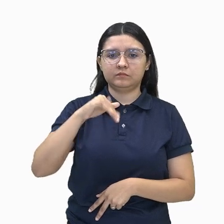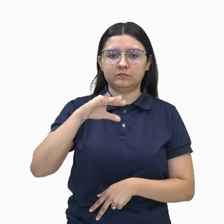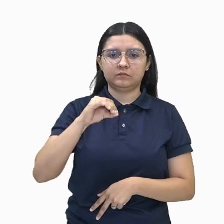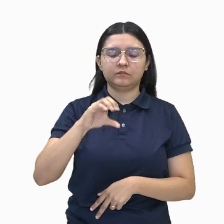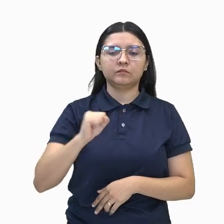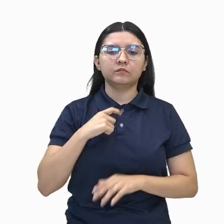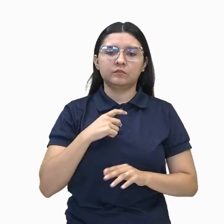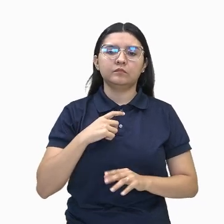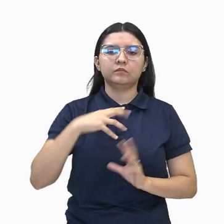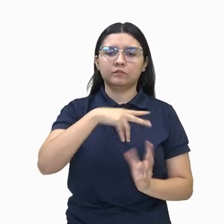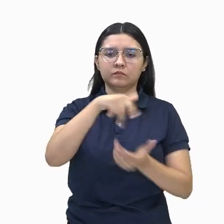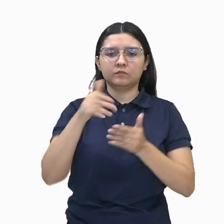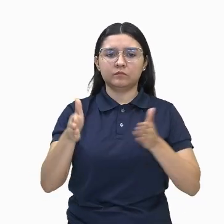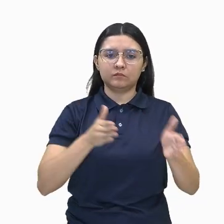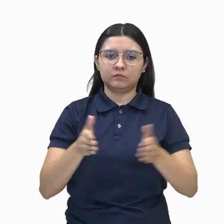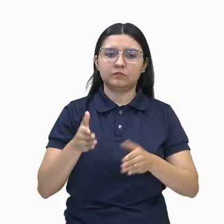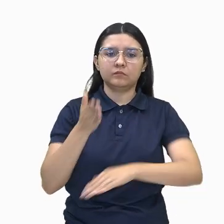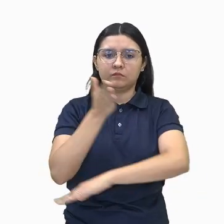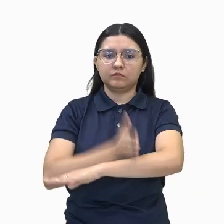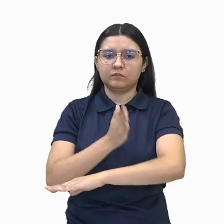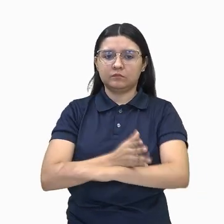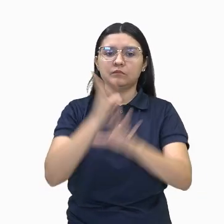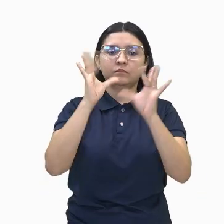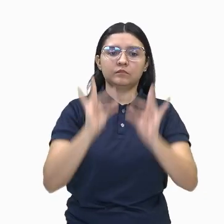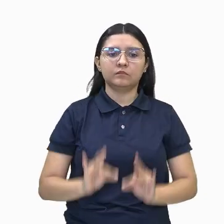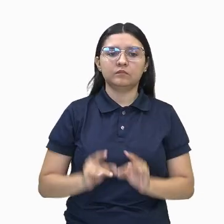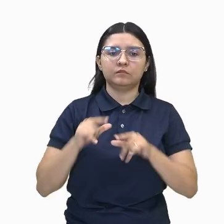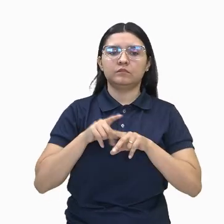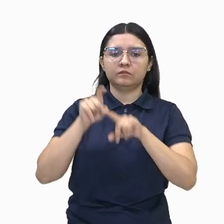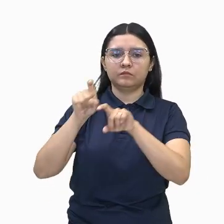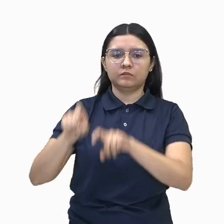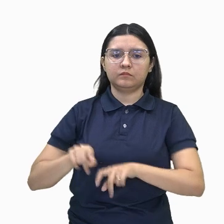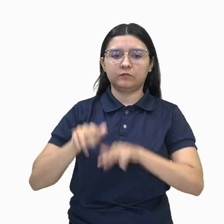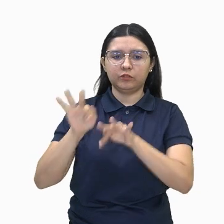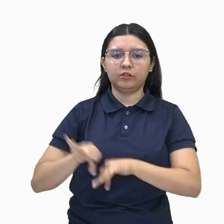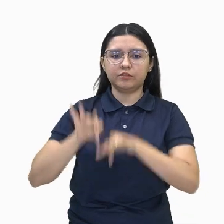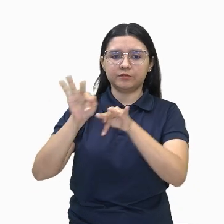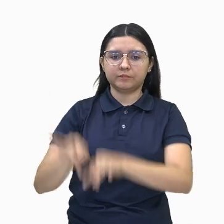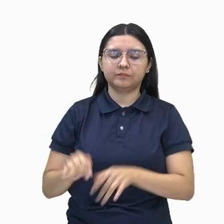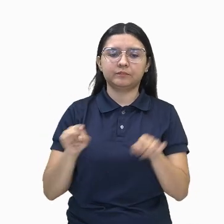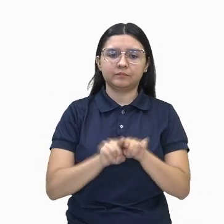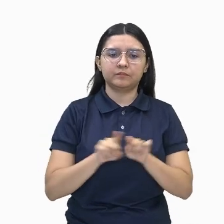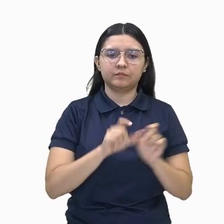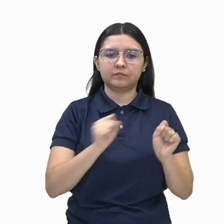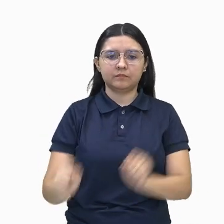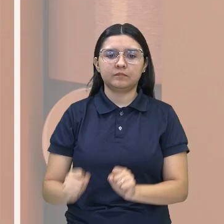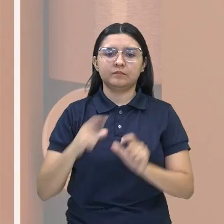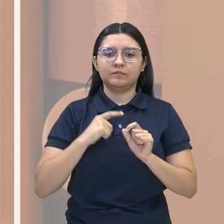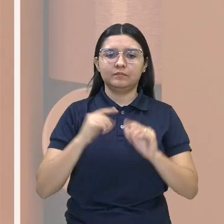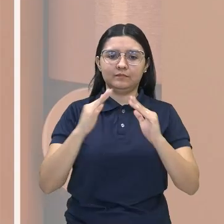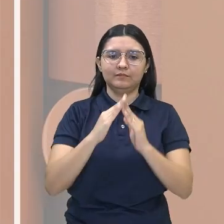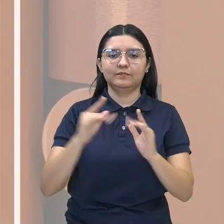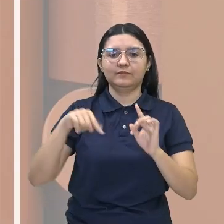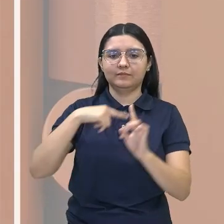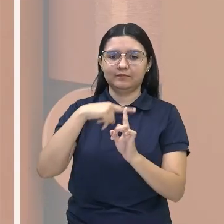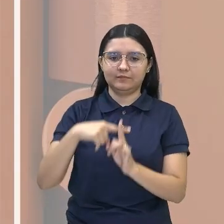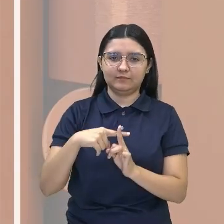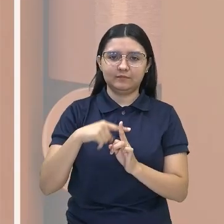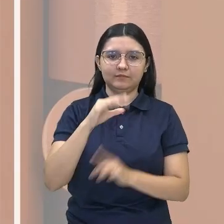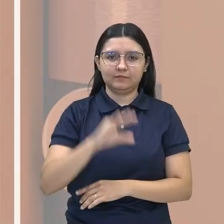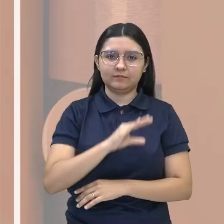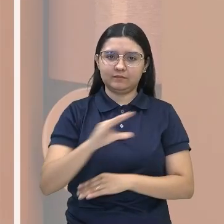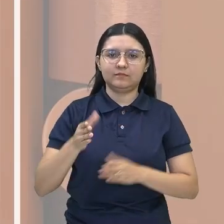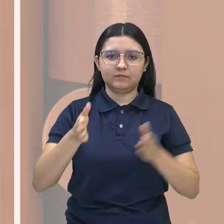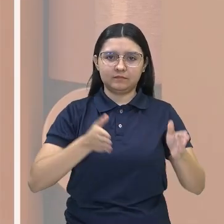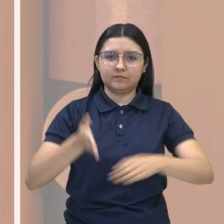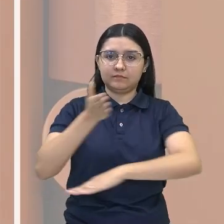do mundo medieval. Detalhamento, o feudalismo, o poder da Igreja Católica no medievo. A gente vai então falar